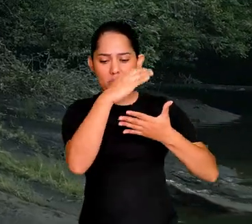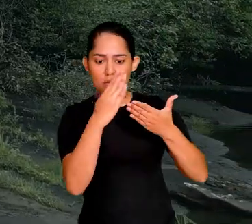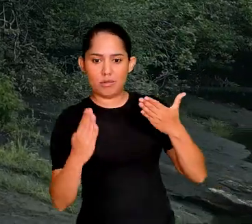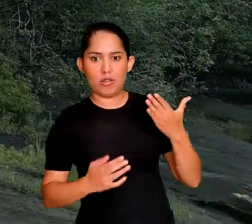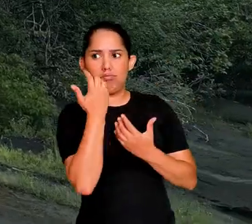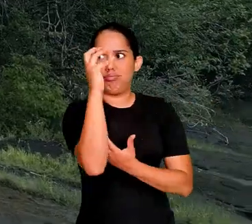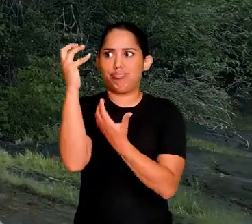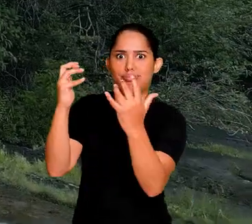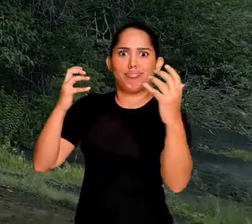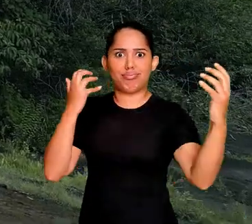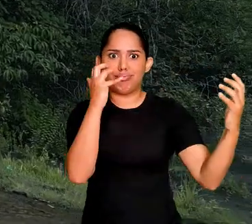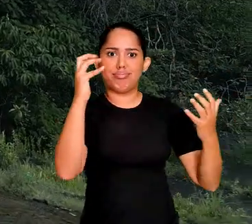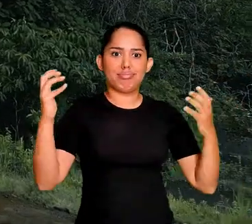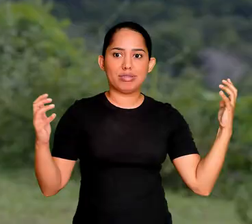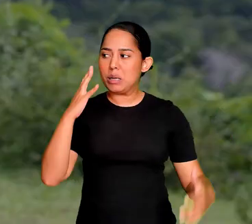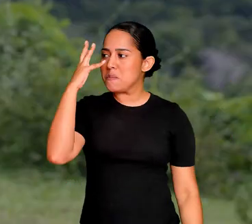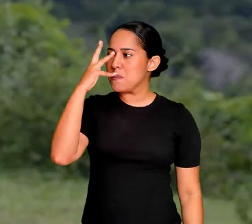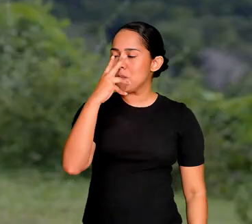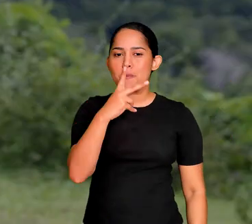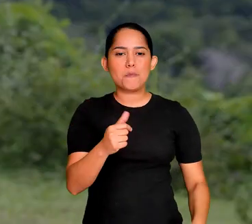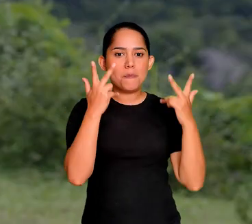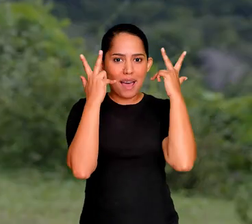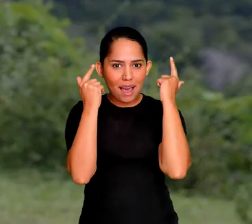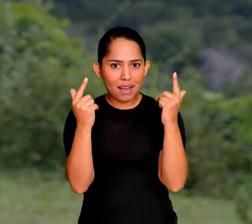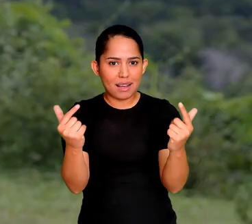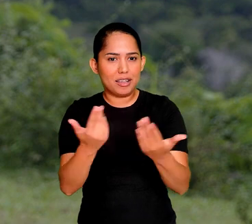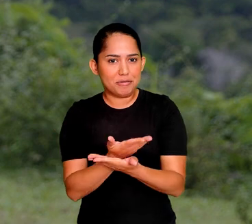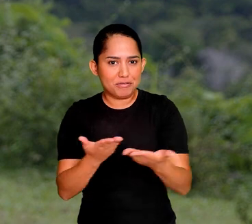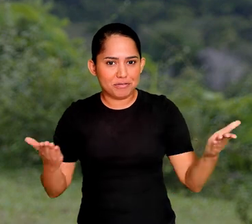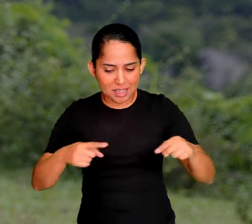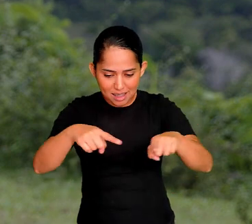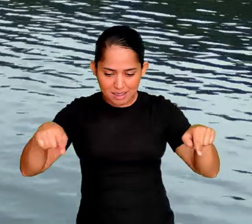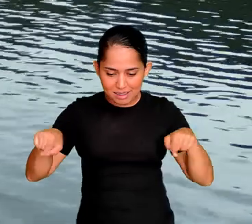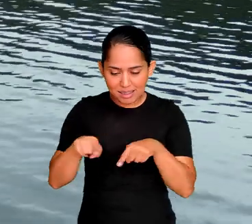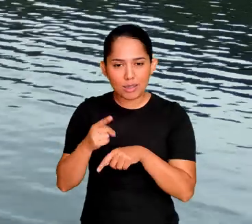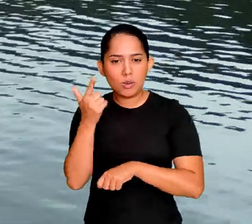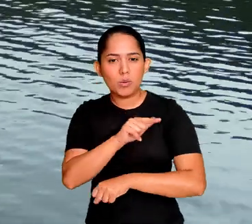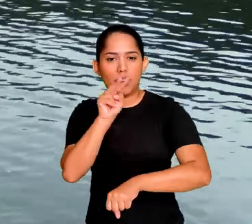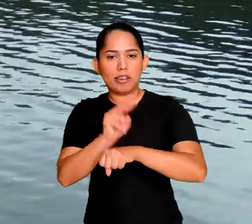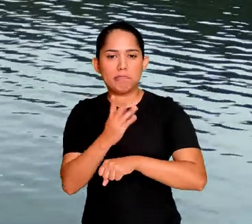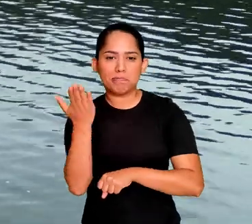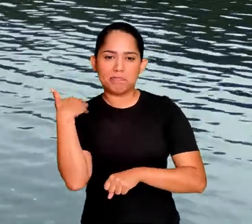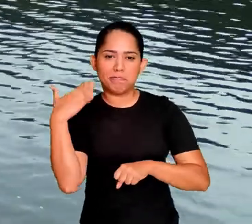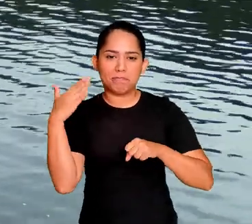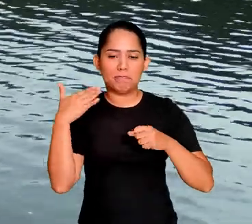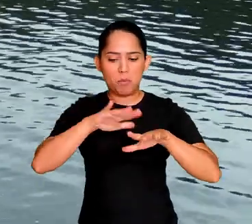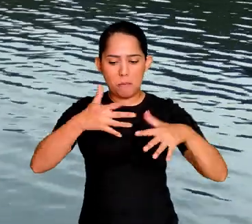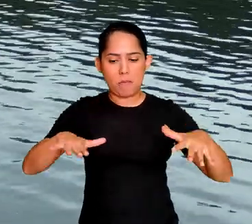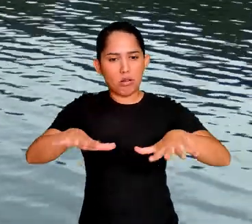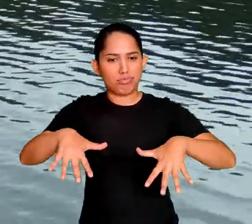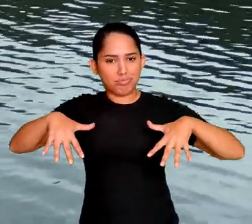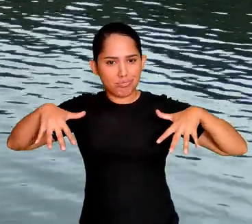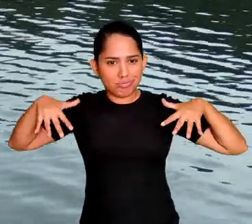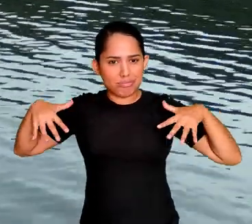umbrófila densa, que tem essa beleza lacustre, esse lago preservado, quando o mar se recuou há